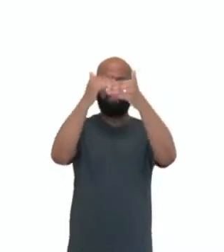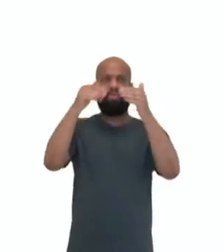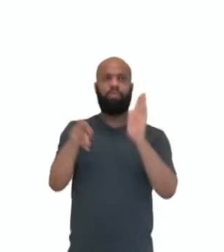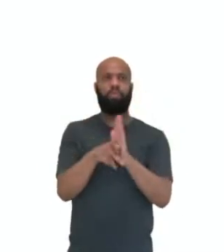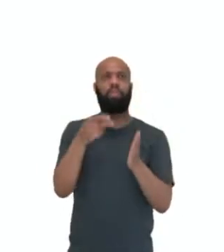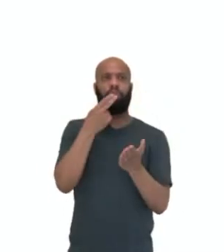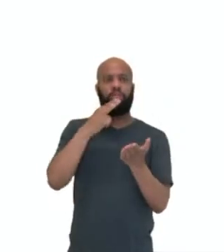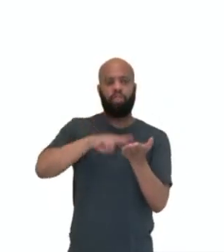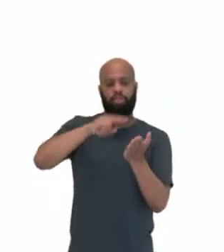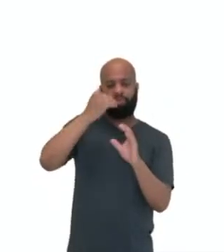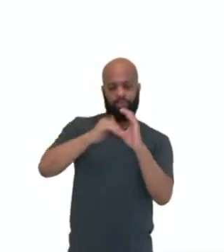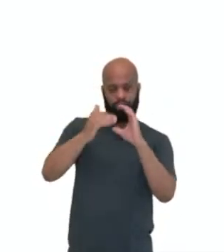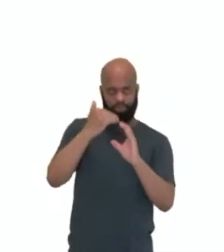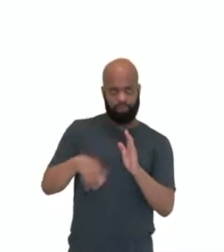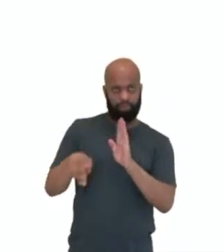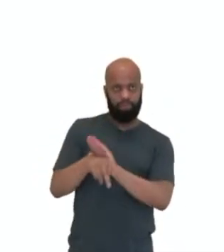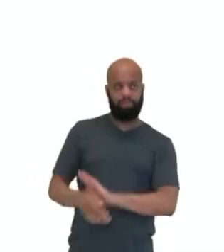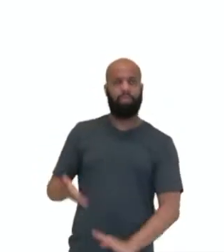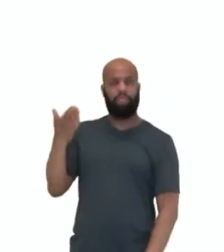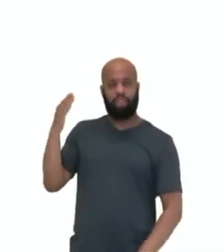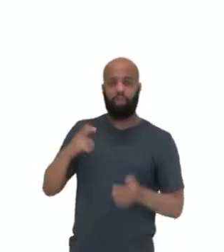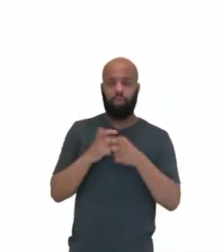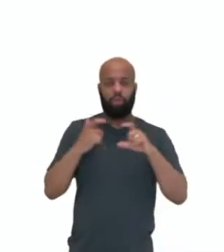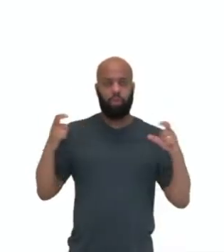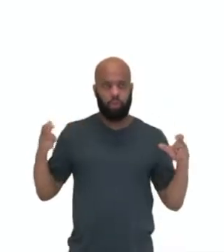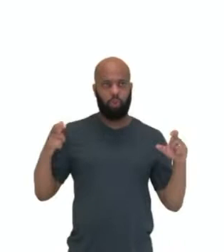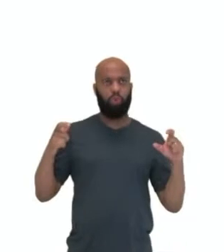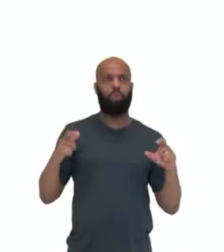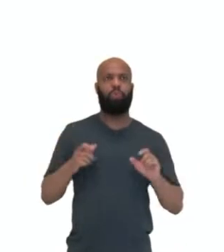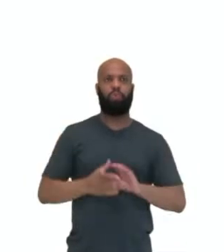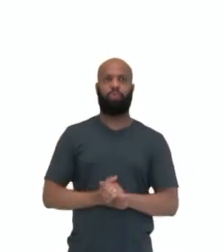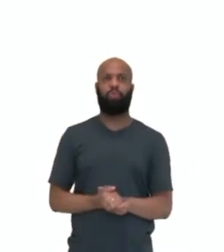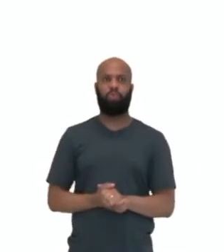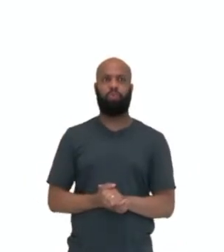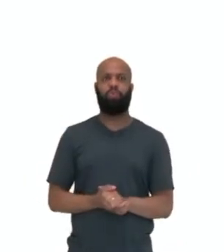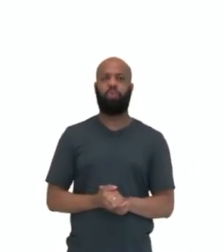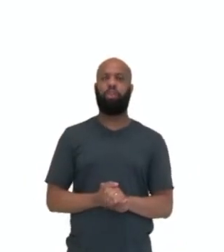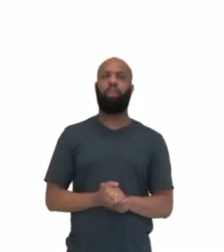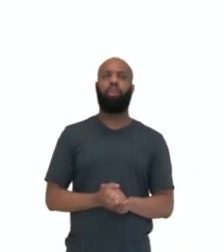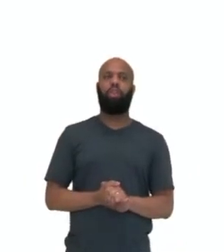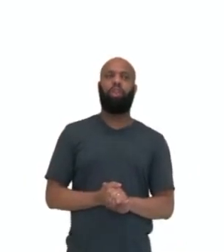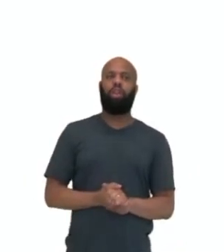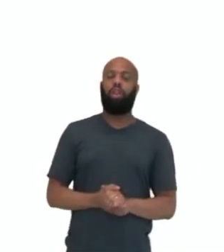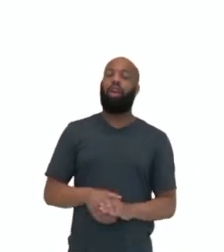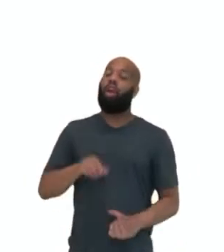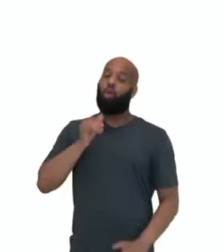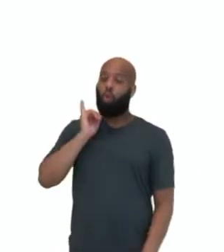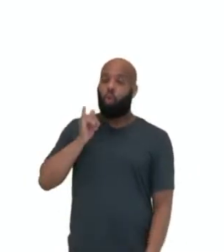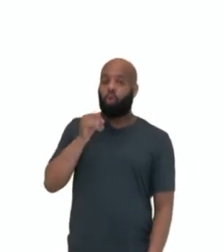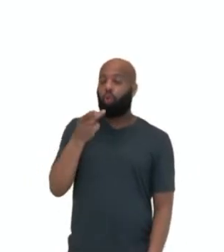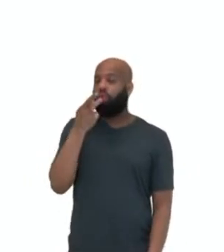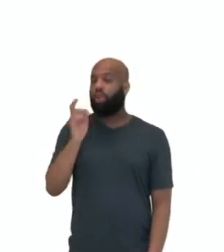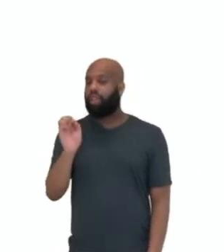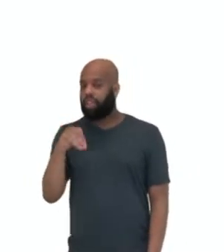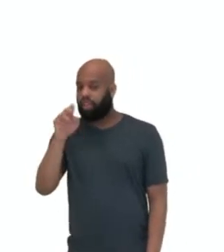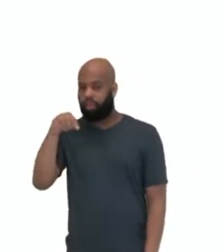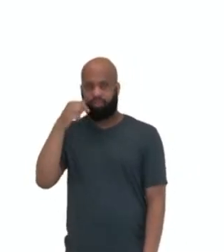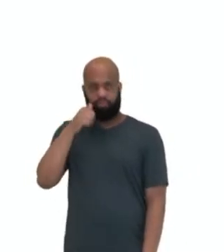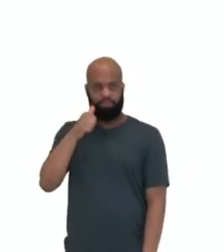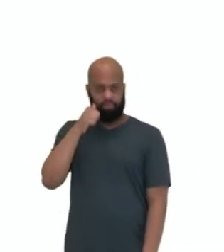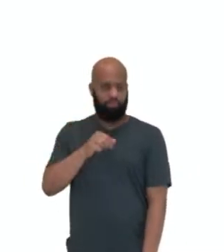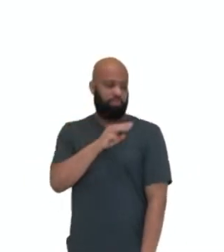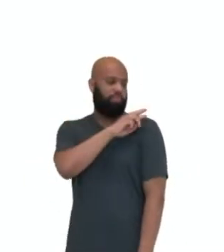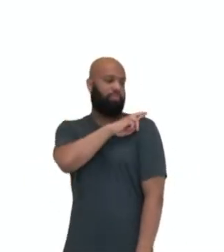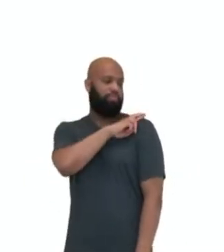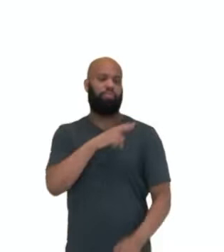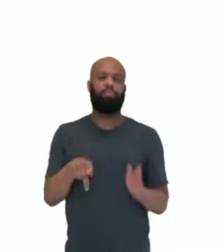de cartas enviadas, conta Helena Marquim, responsável pelo clube. Em português,